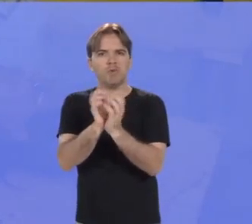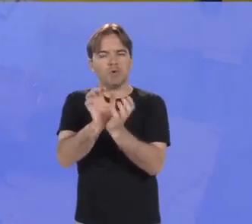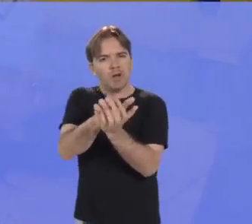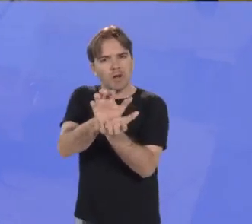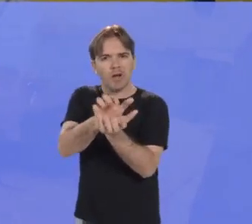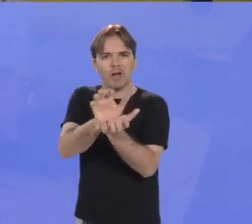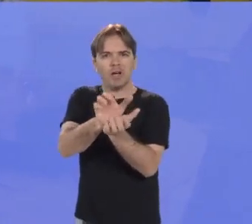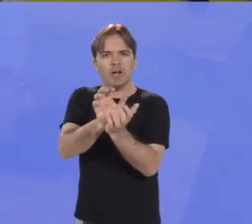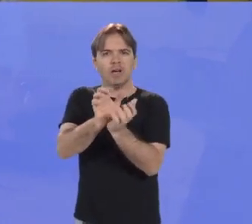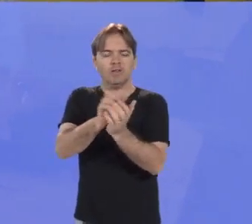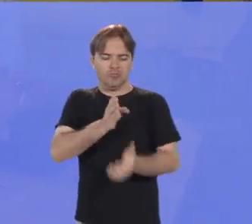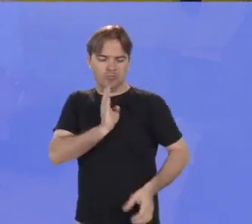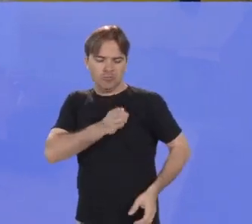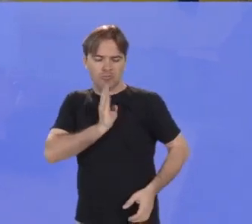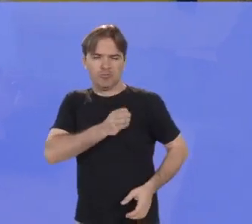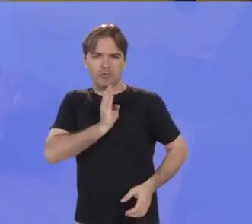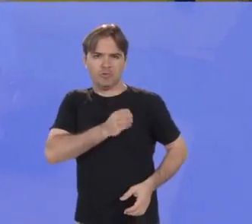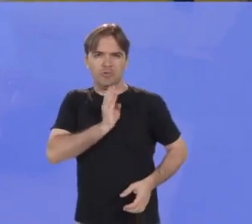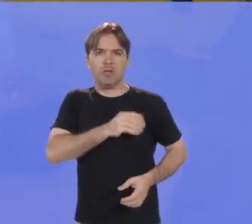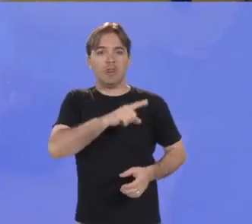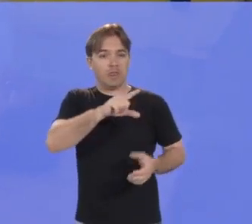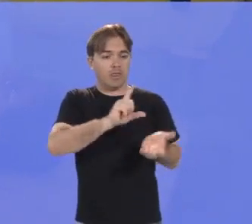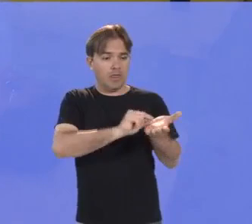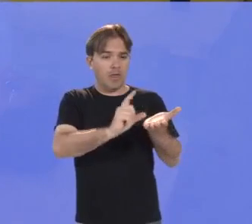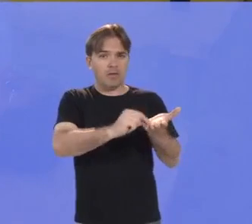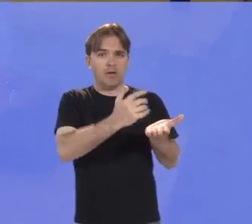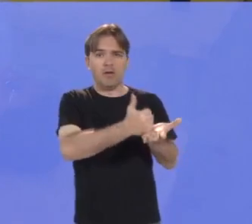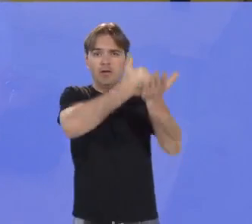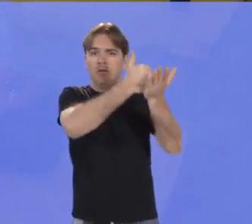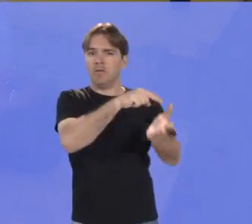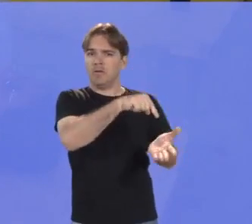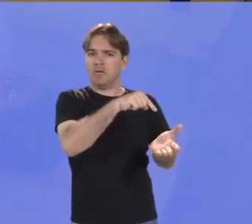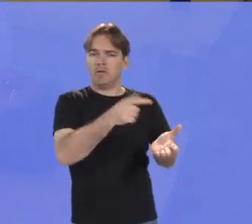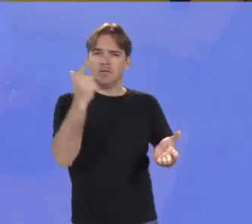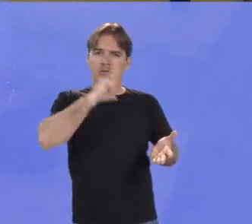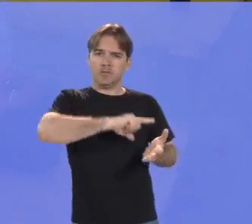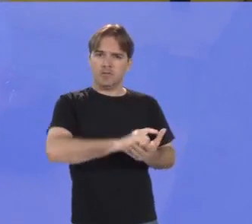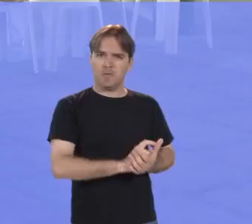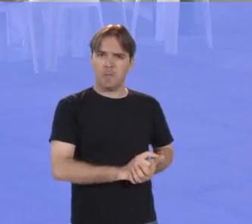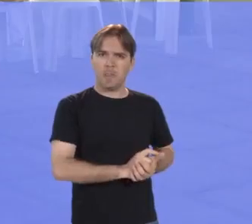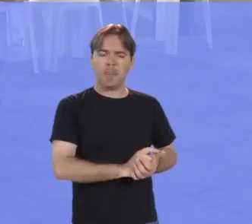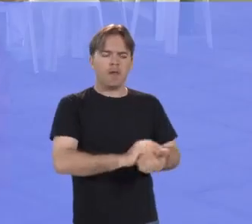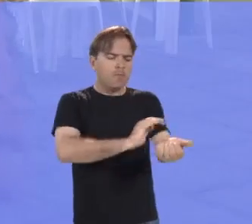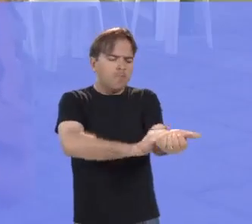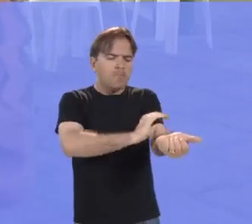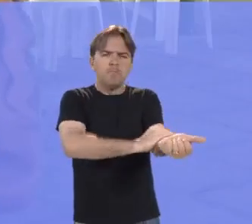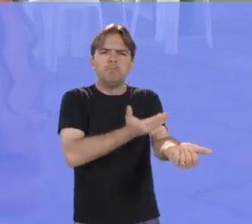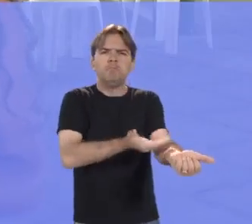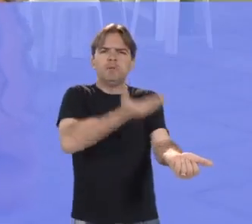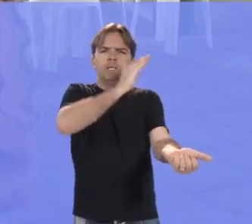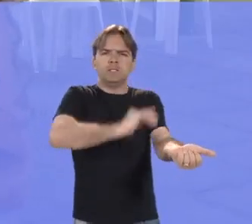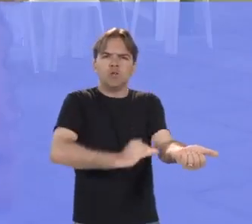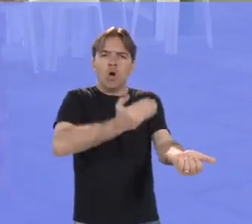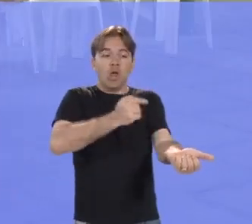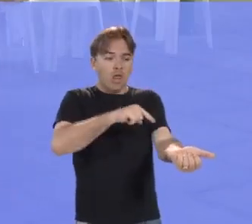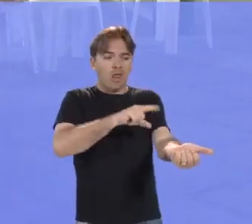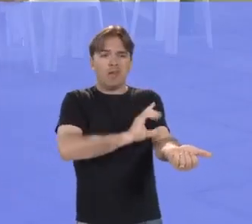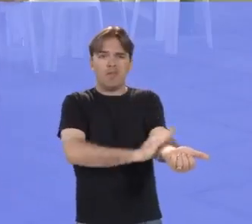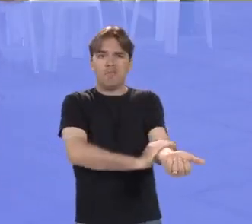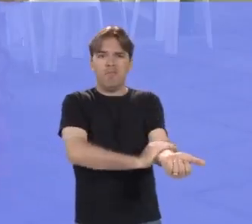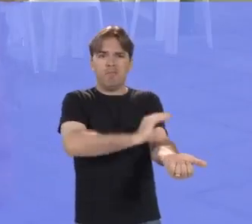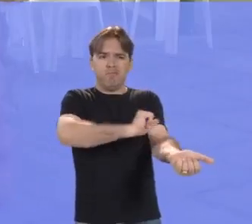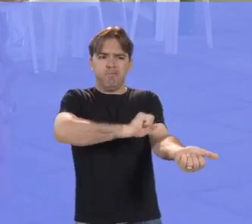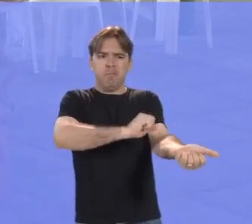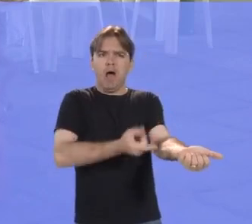mais original na parte de apresentações orais. A gente identificou já os níveis pressóricos, que são bastante elevados na população